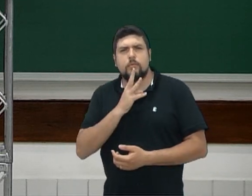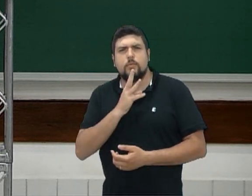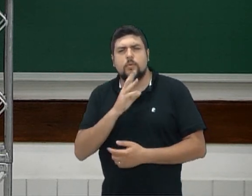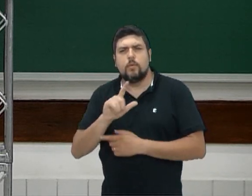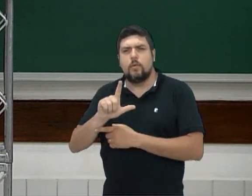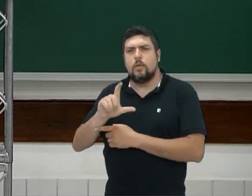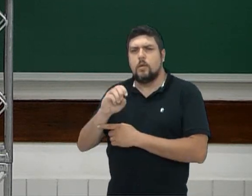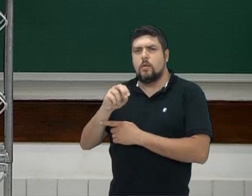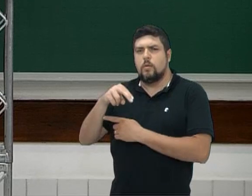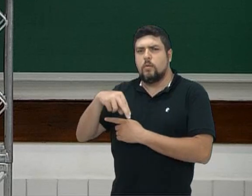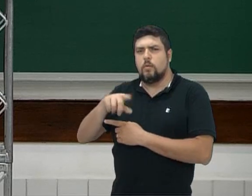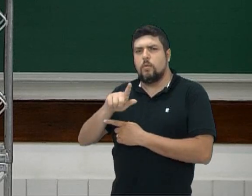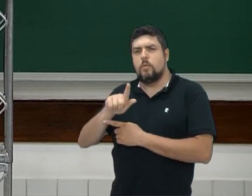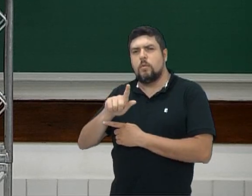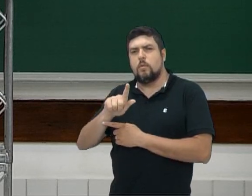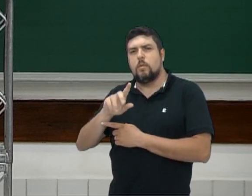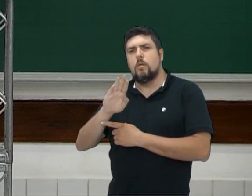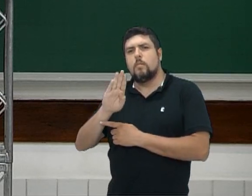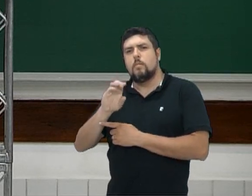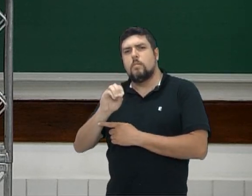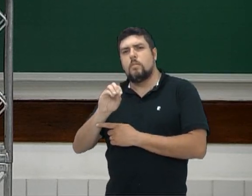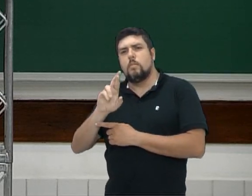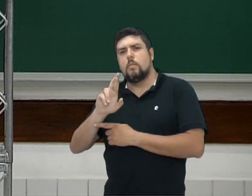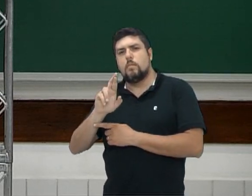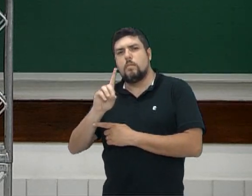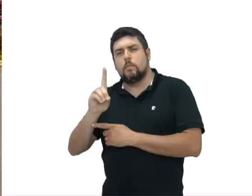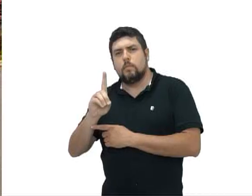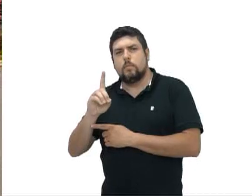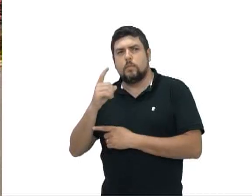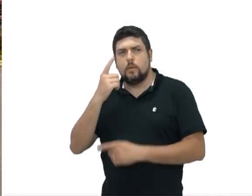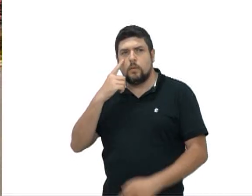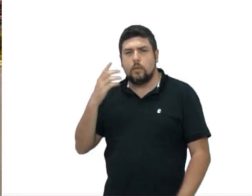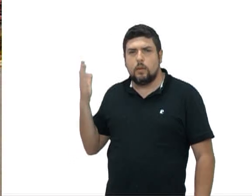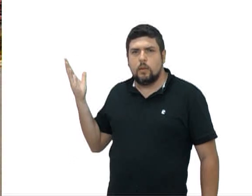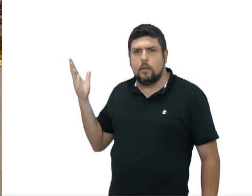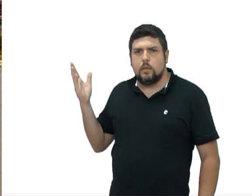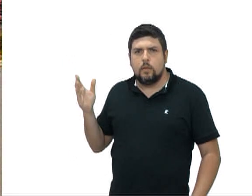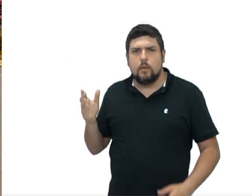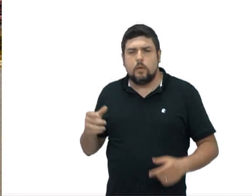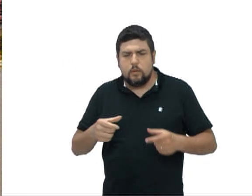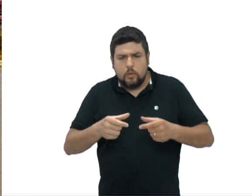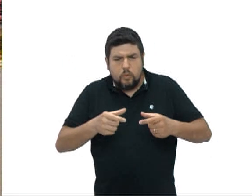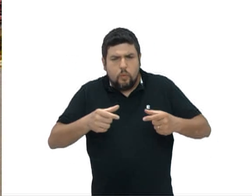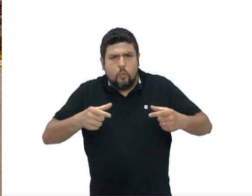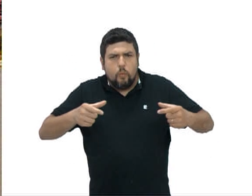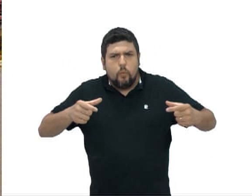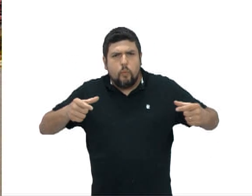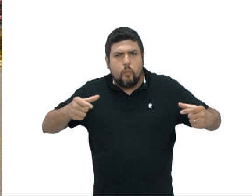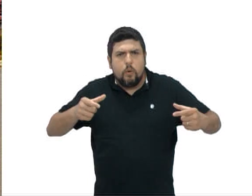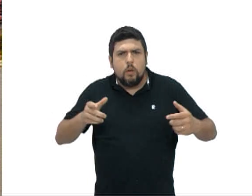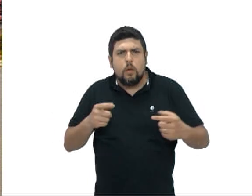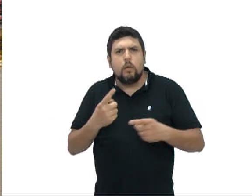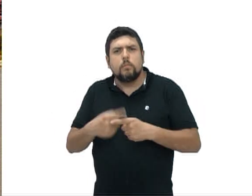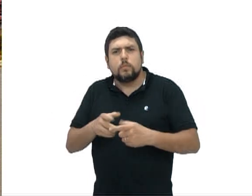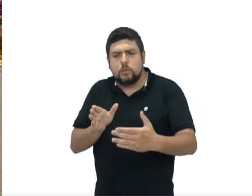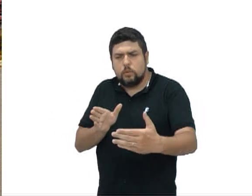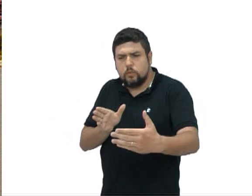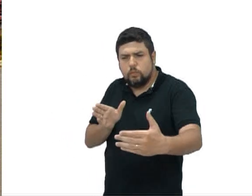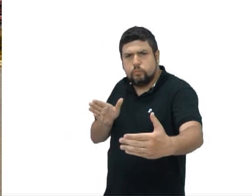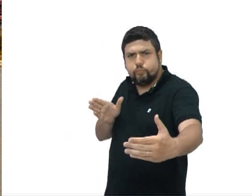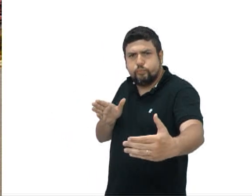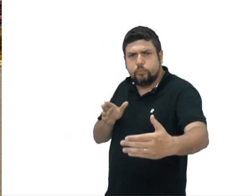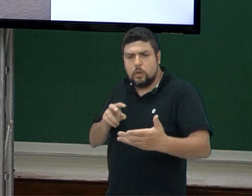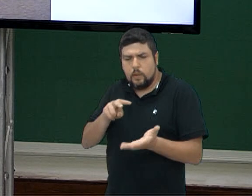andou de longboard, é esse skate aqui, ó. Então ele é um longboard, não é um long, conhecido como long, porque ele é muito mais longo, né?